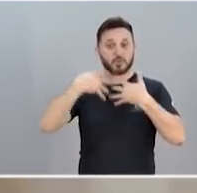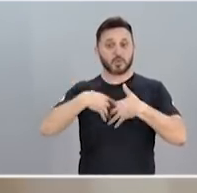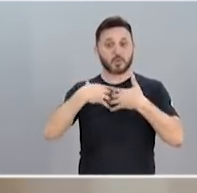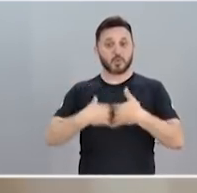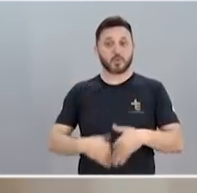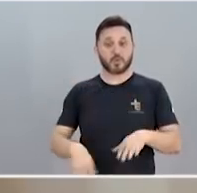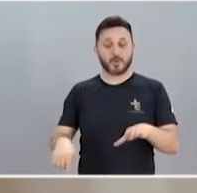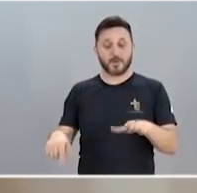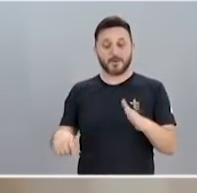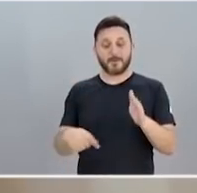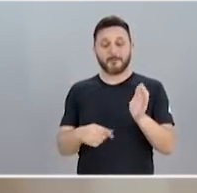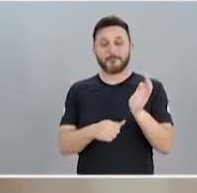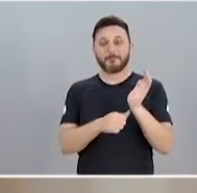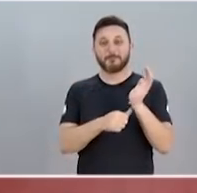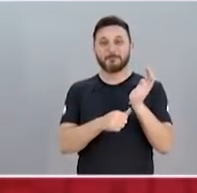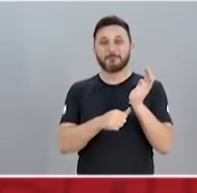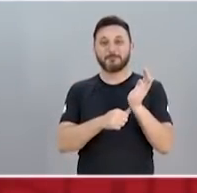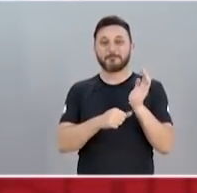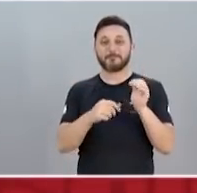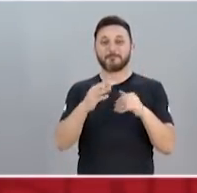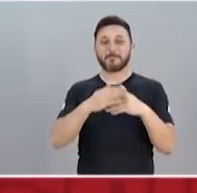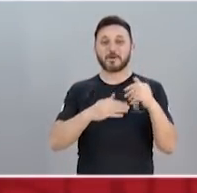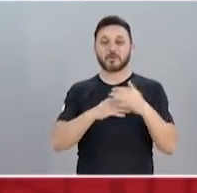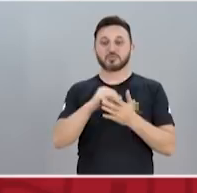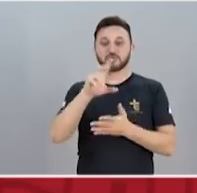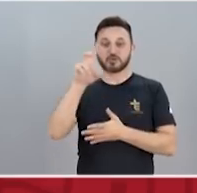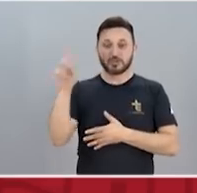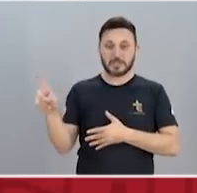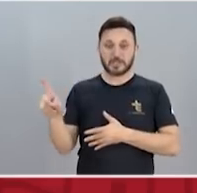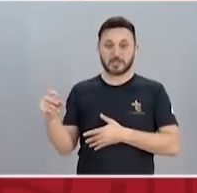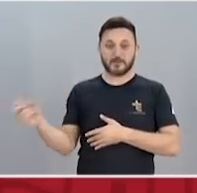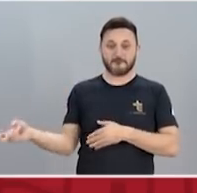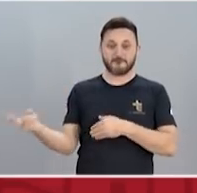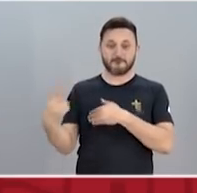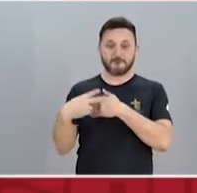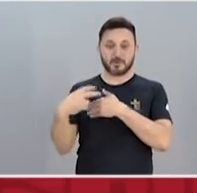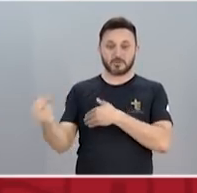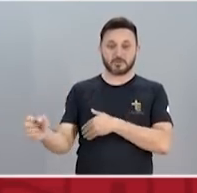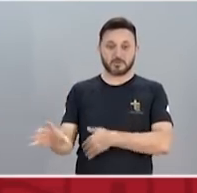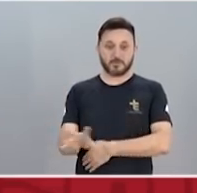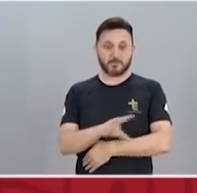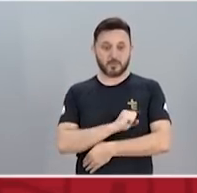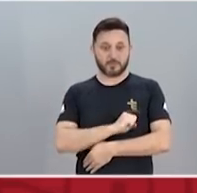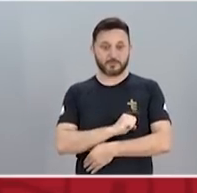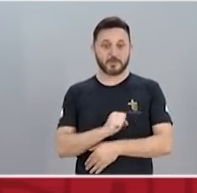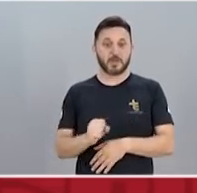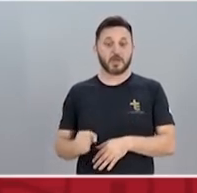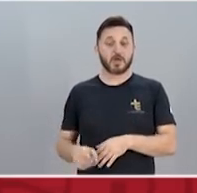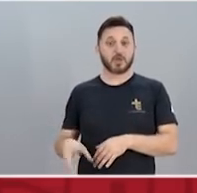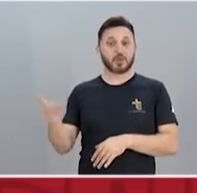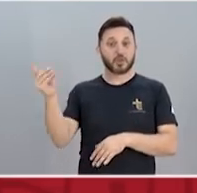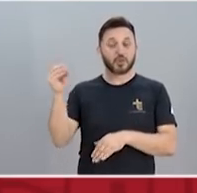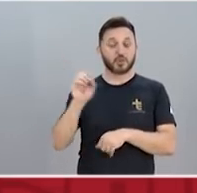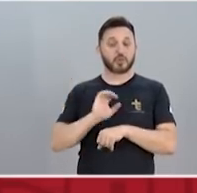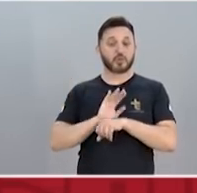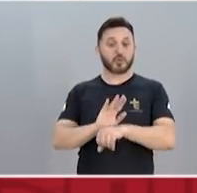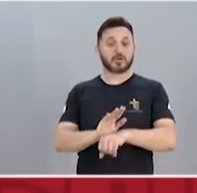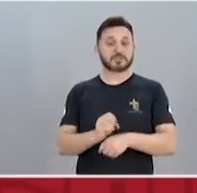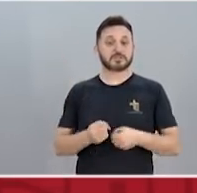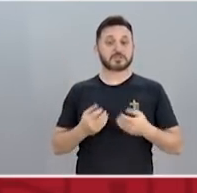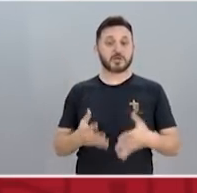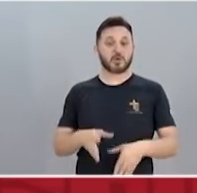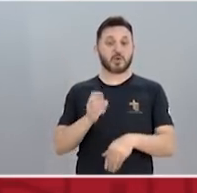mão direita de Jesus e a virtude do amor. As doações extras serão destinadas